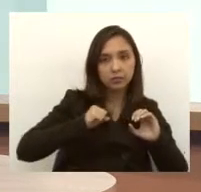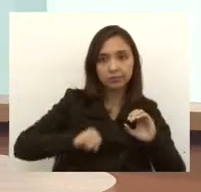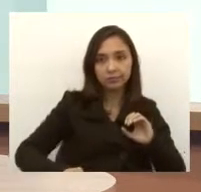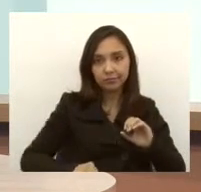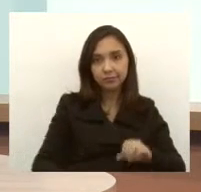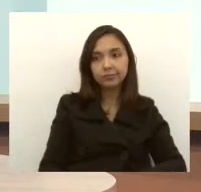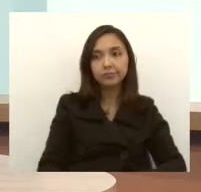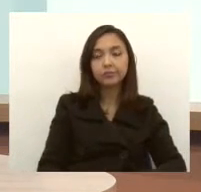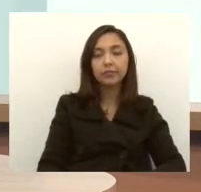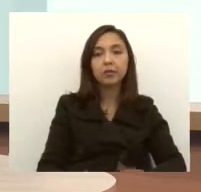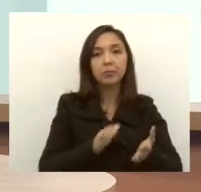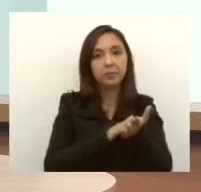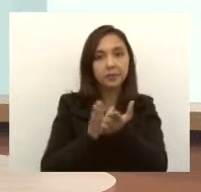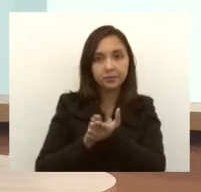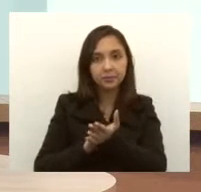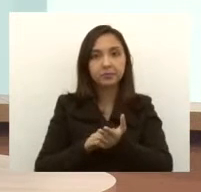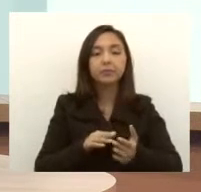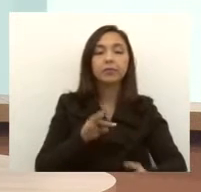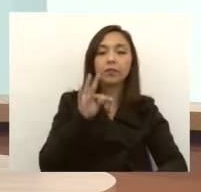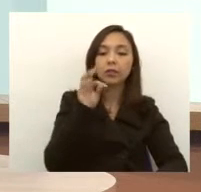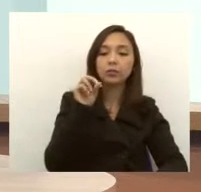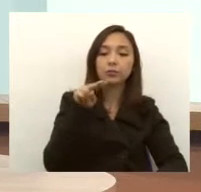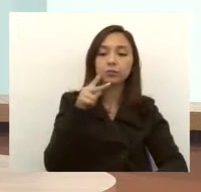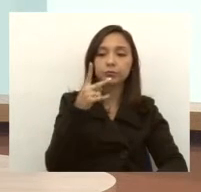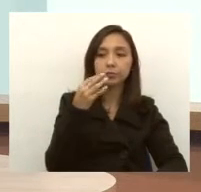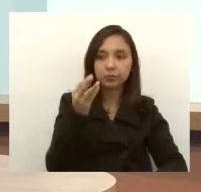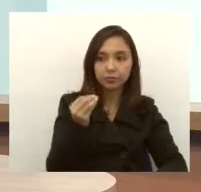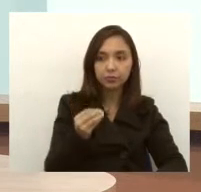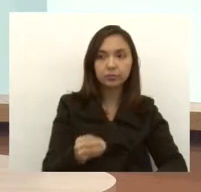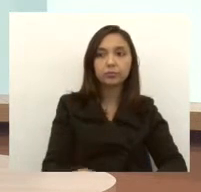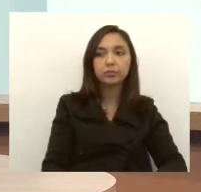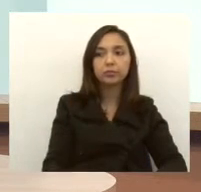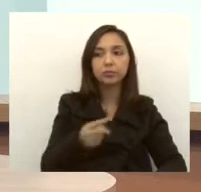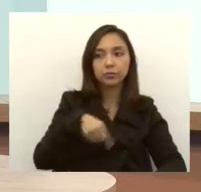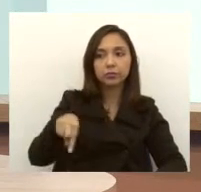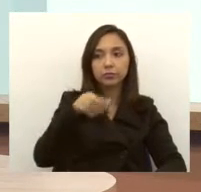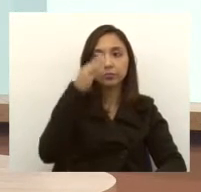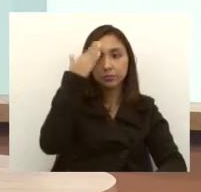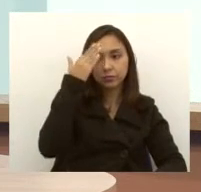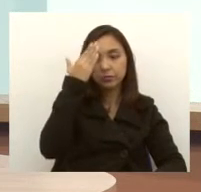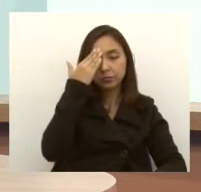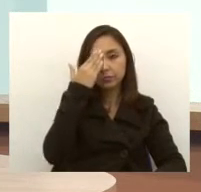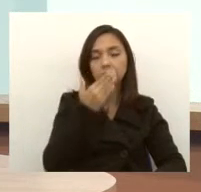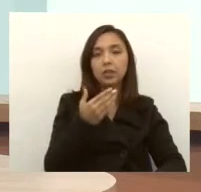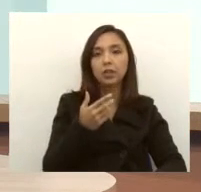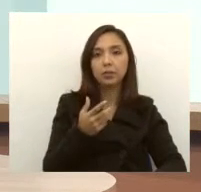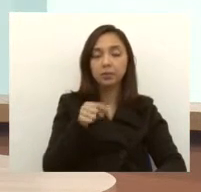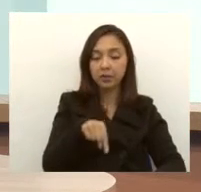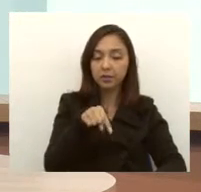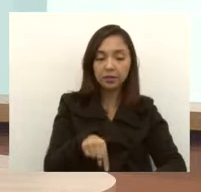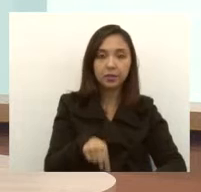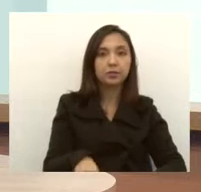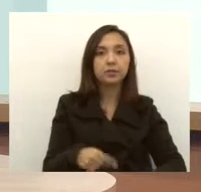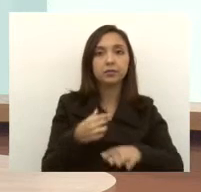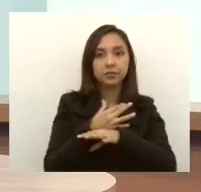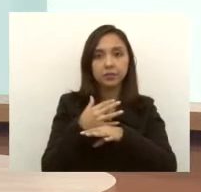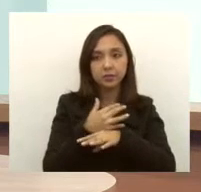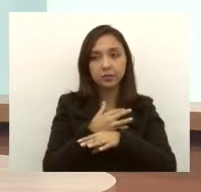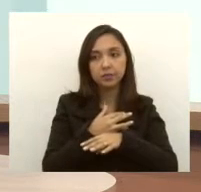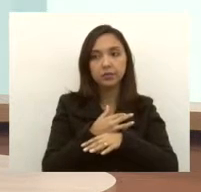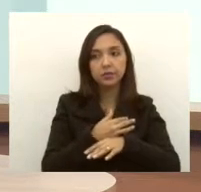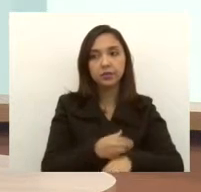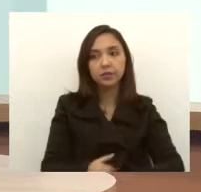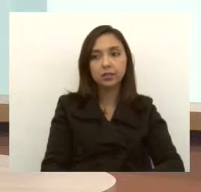esgoto. Parabéns, vereador Tony Magalhães. Nós sabemos o quanto a nossa cidade,